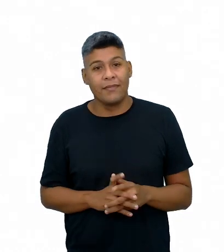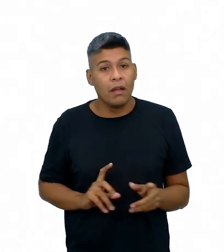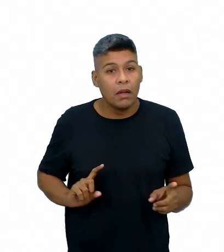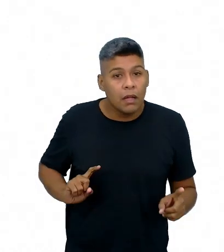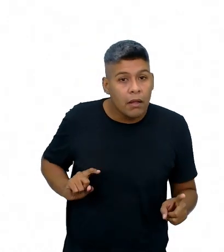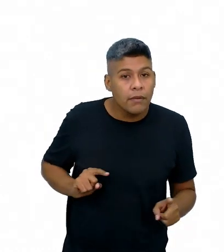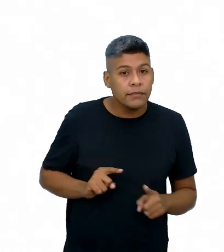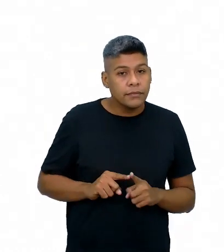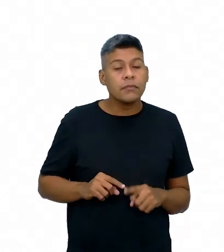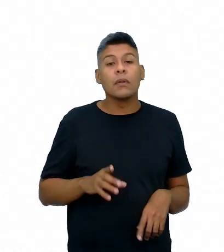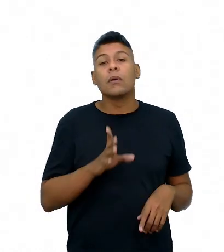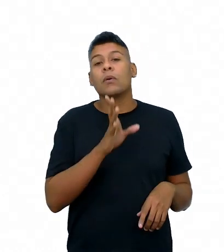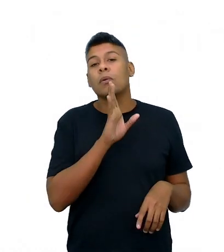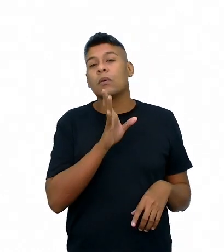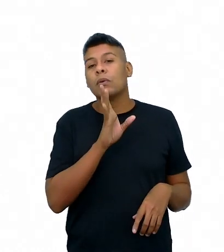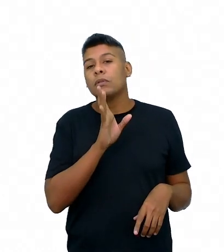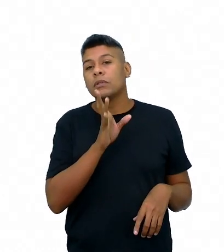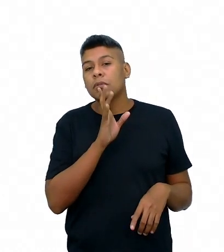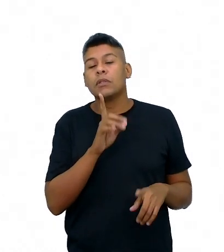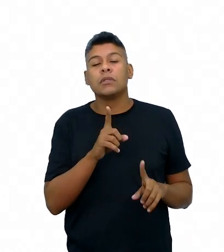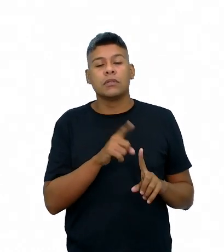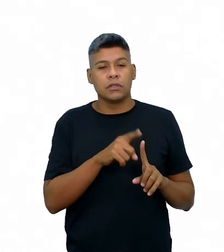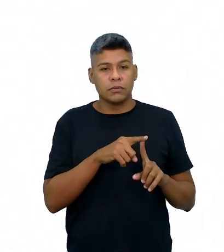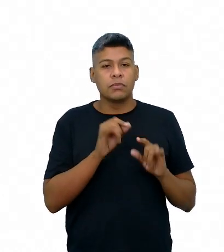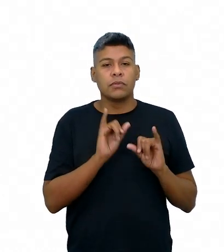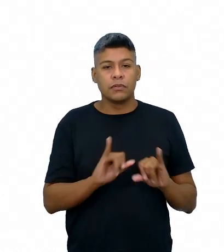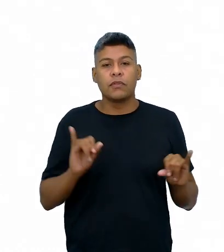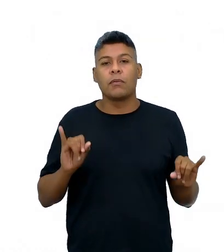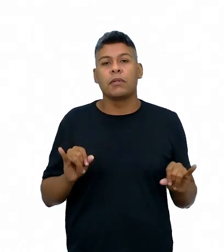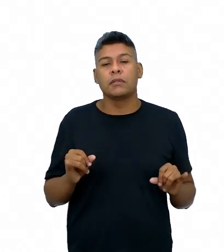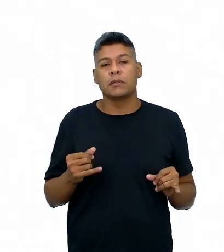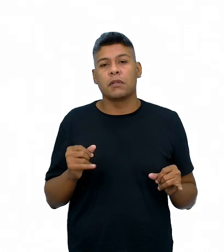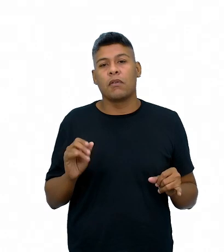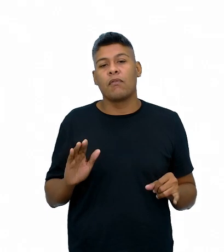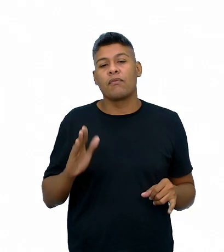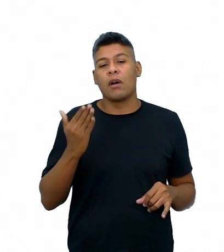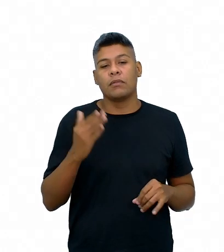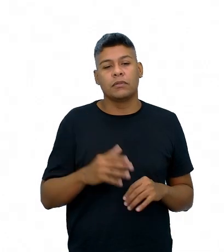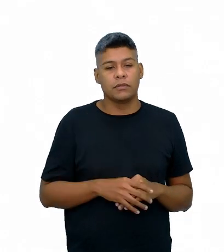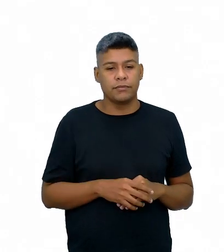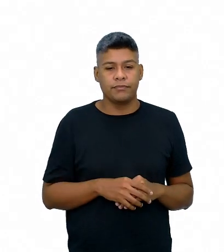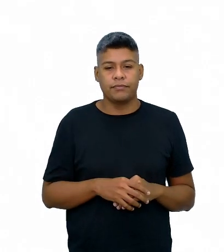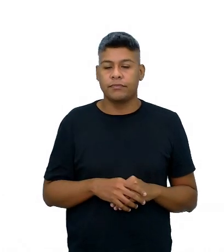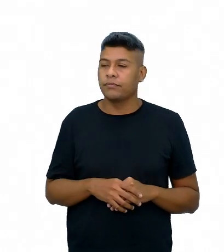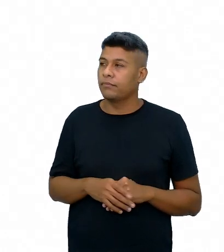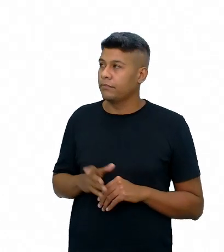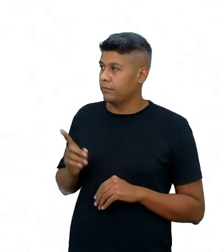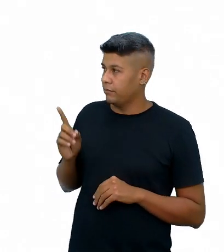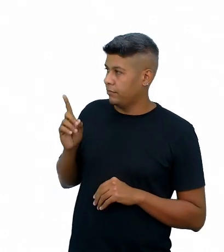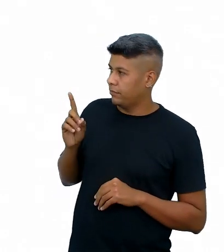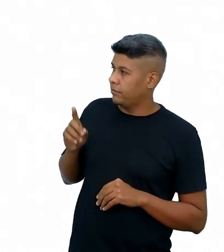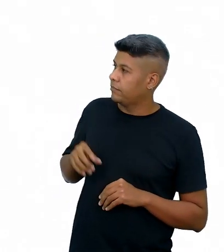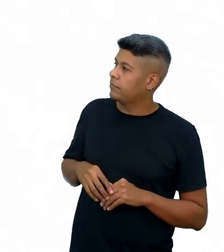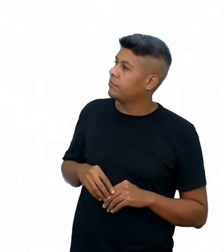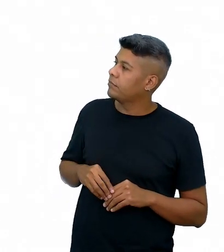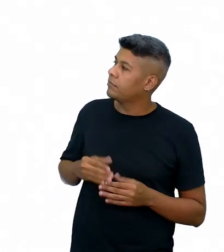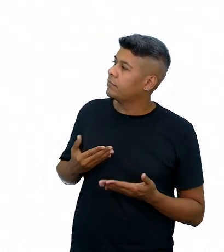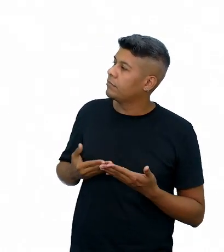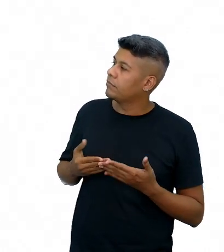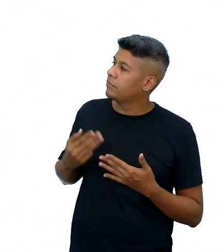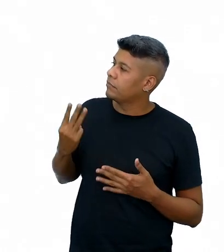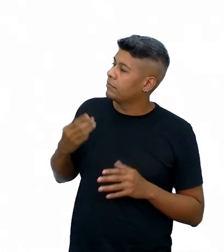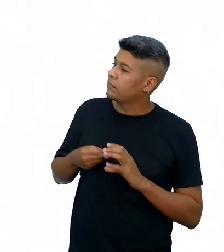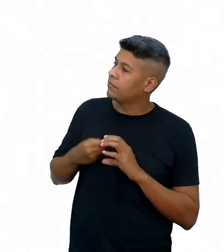identificar e reconhecer tipos de notícias falsas. Muito bem. Proposições. Aula